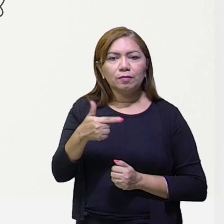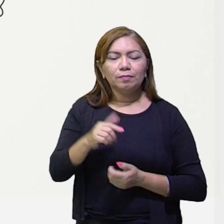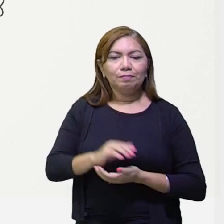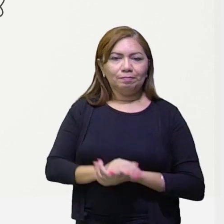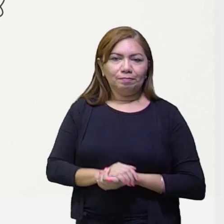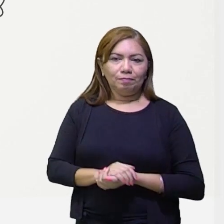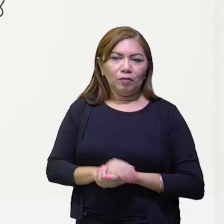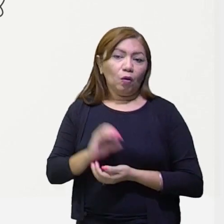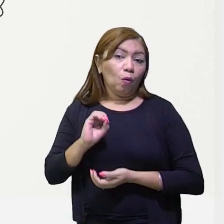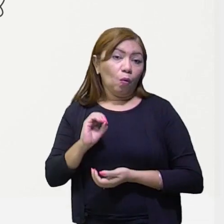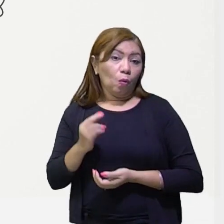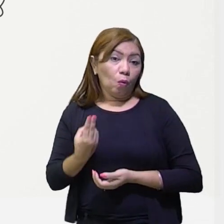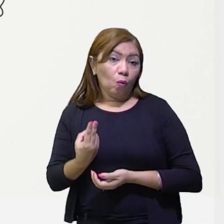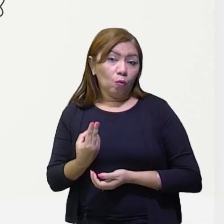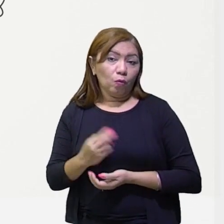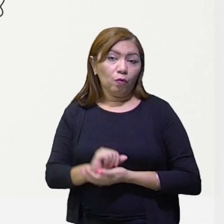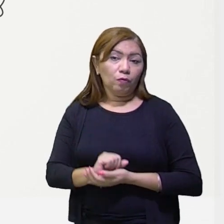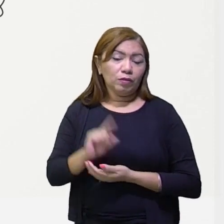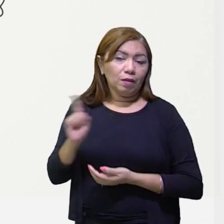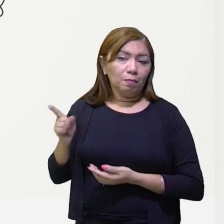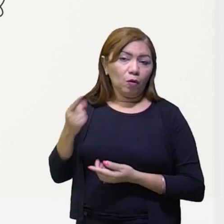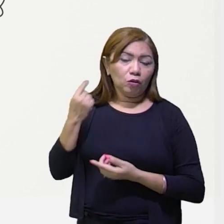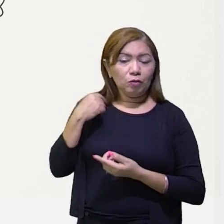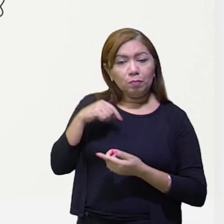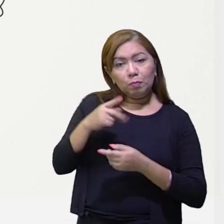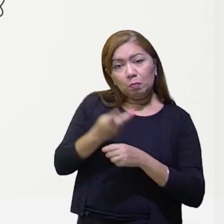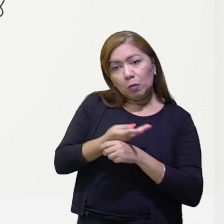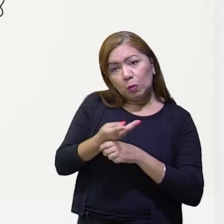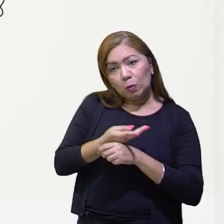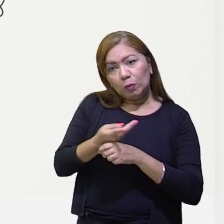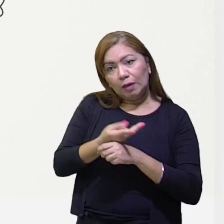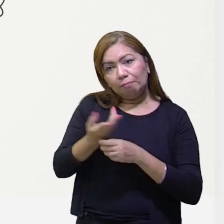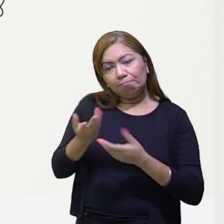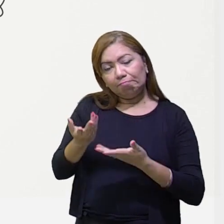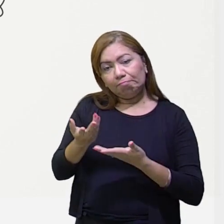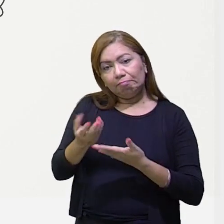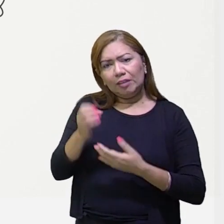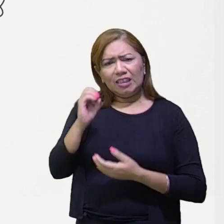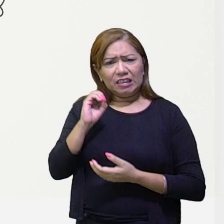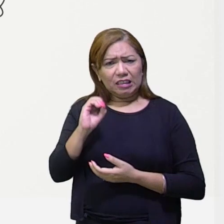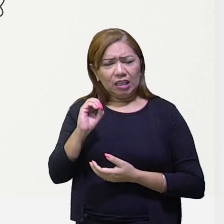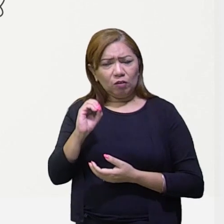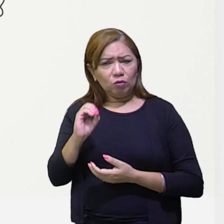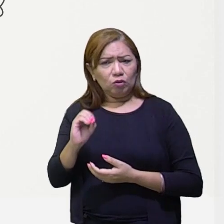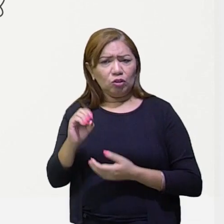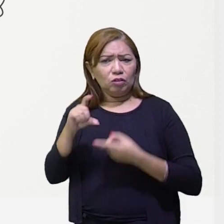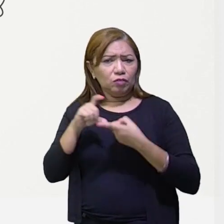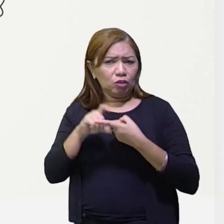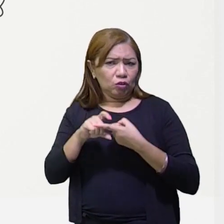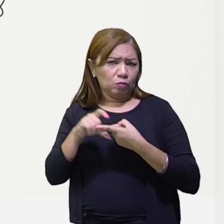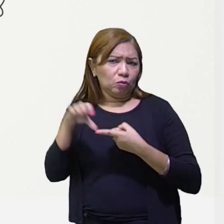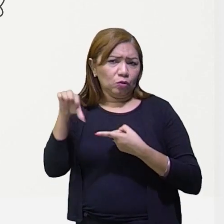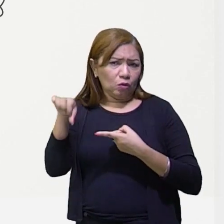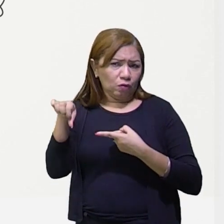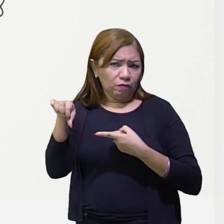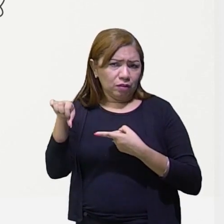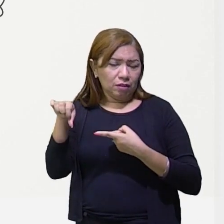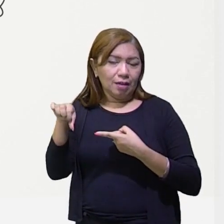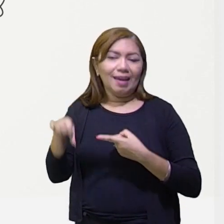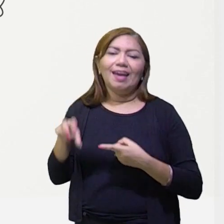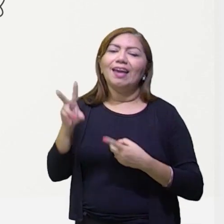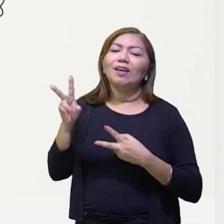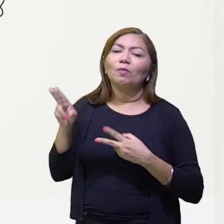Ou você pode também continuar recorrendo, porque 0 dividido por 9 vai ser 0,